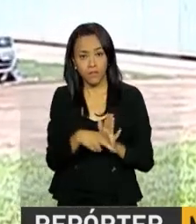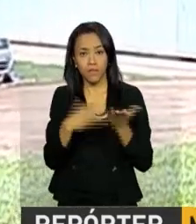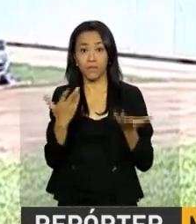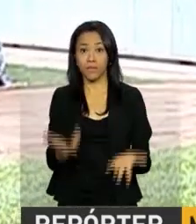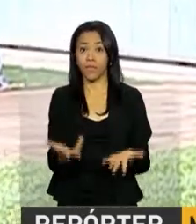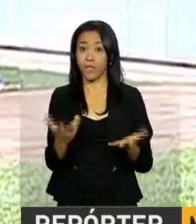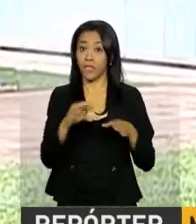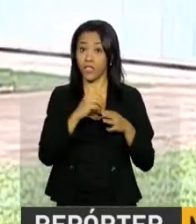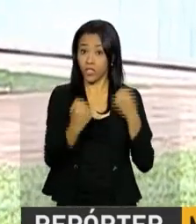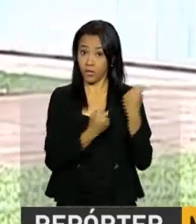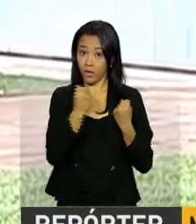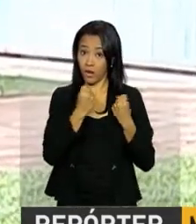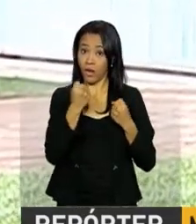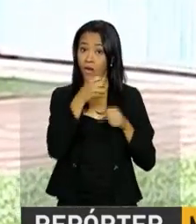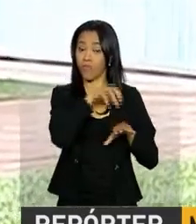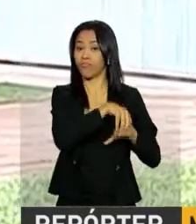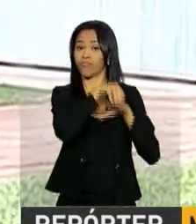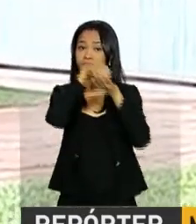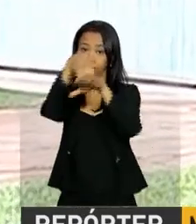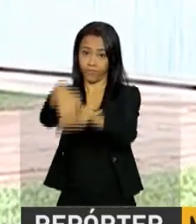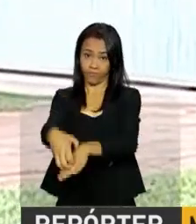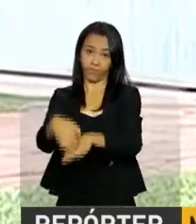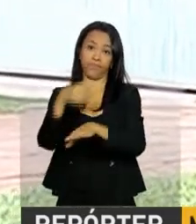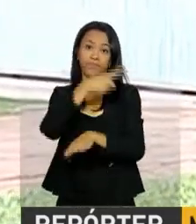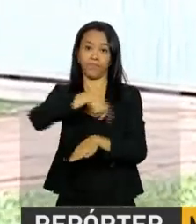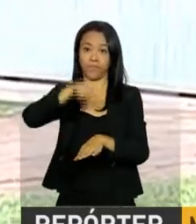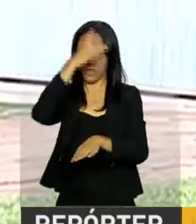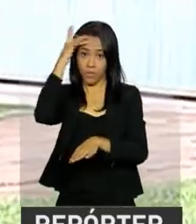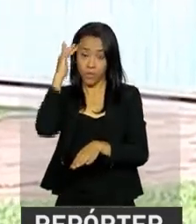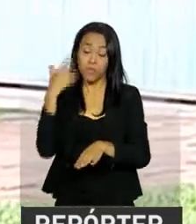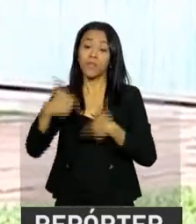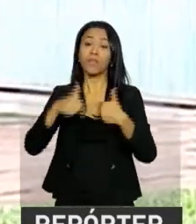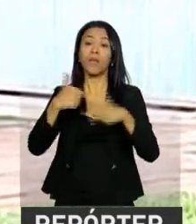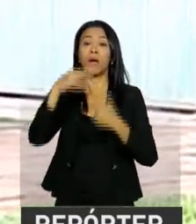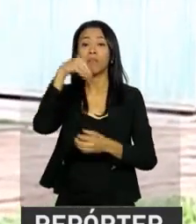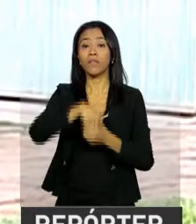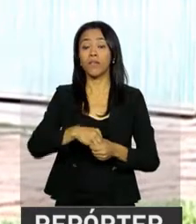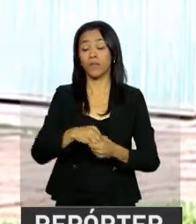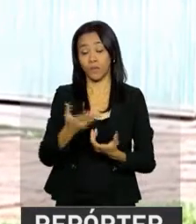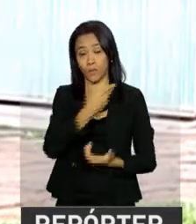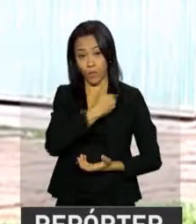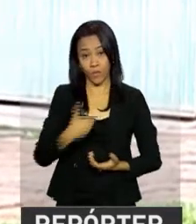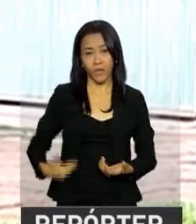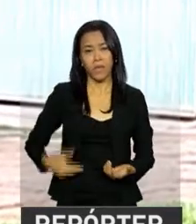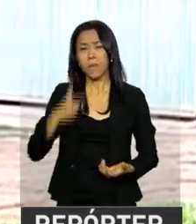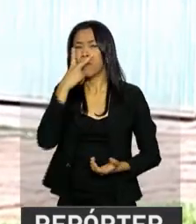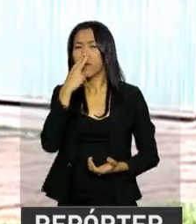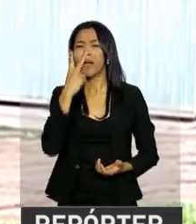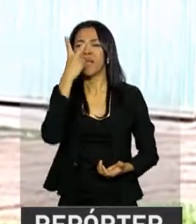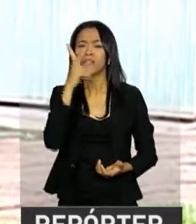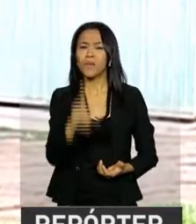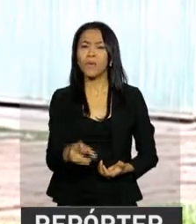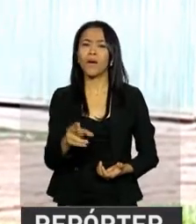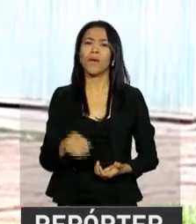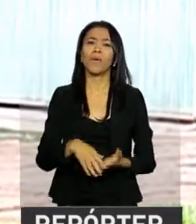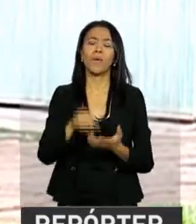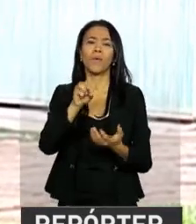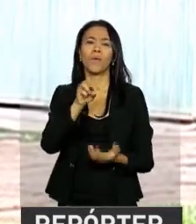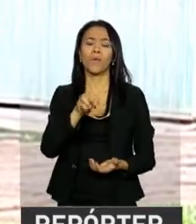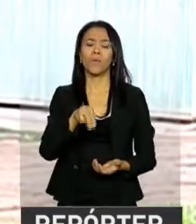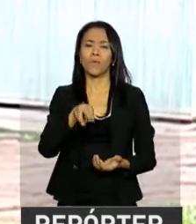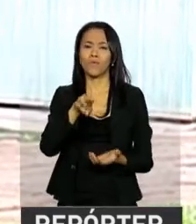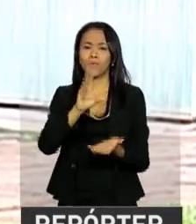de servidores públicos. O novo modelo é um sistema parecido com o Uber, aquele aplicativo que a gente baixa no